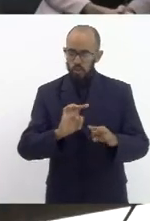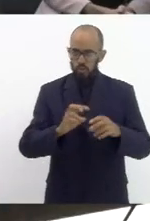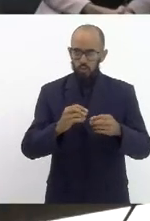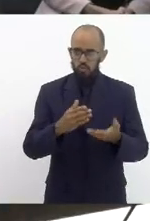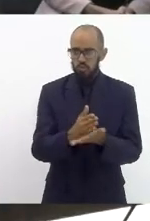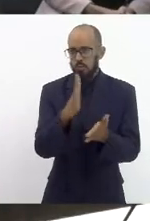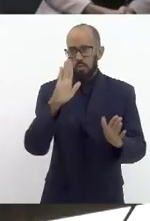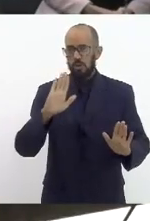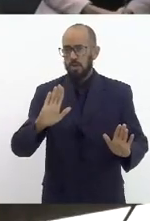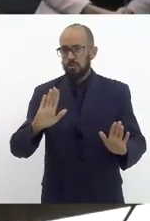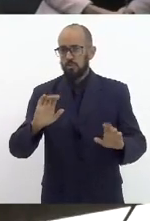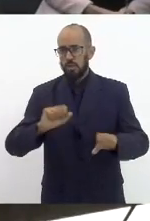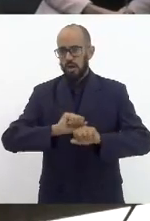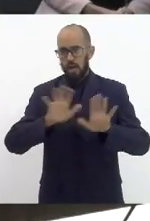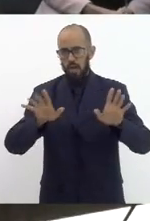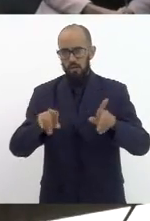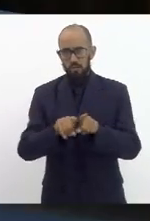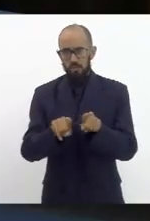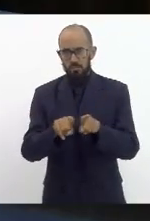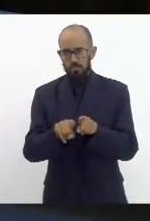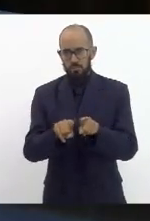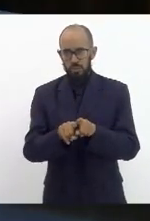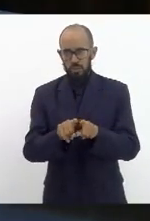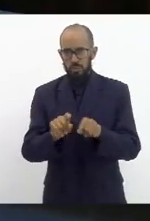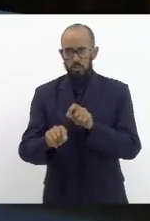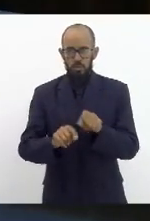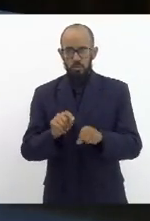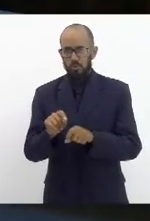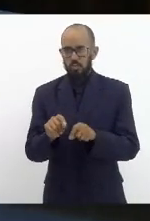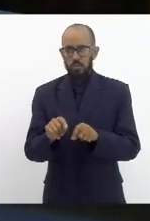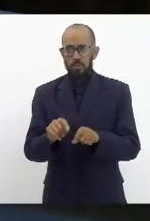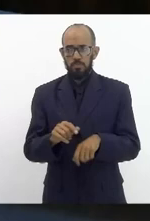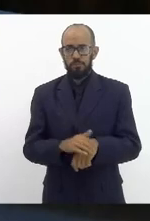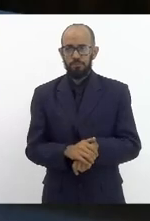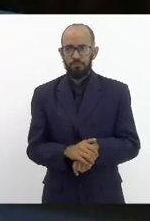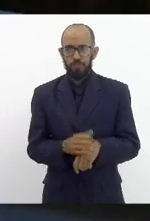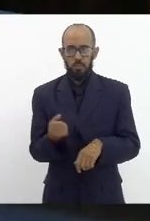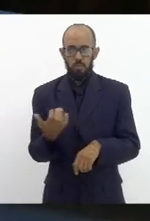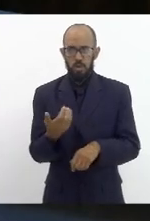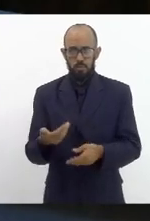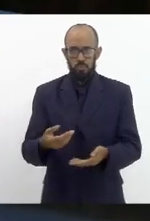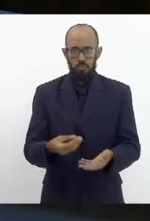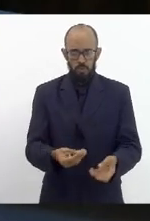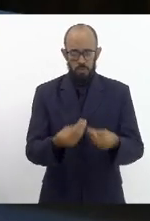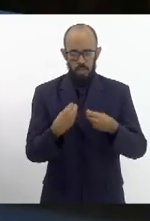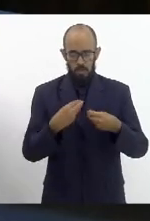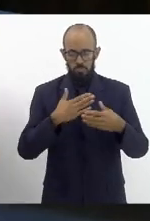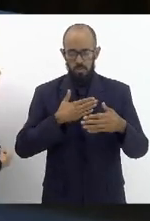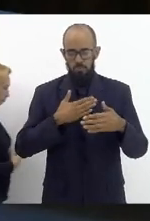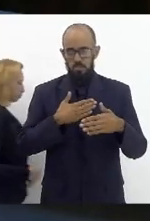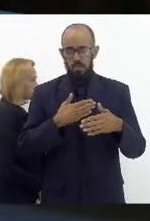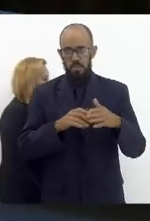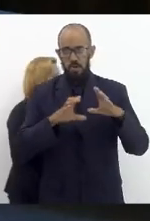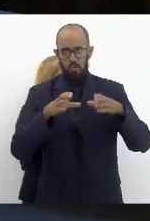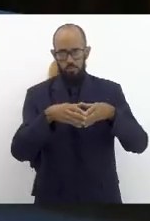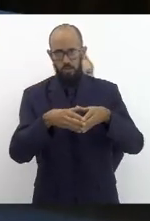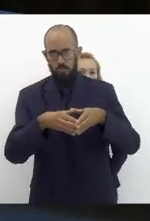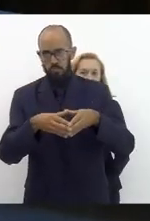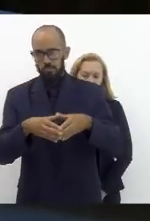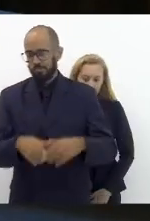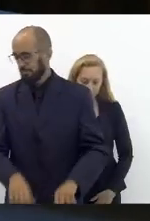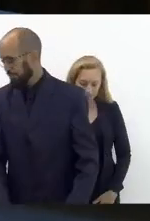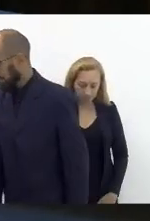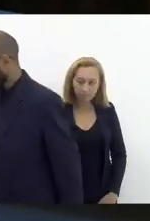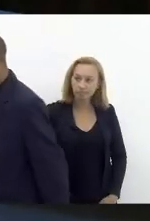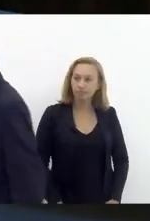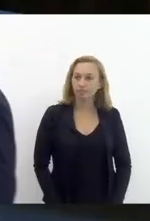muito claro, para terminar aqui, presidente, é muito claro, quando eu recebo da comissão, e parabenizar a